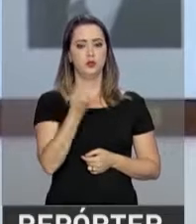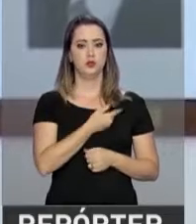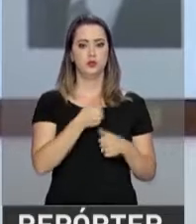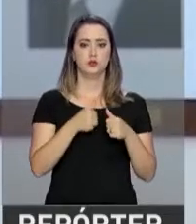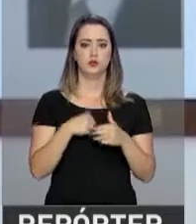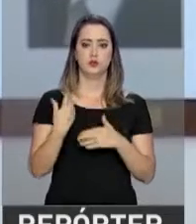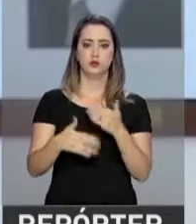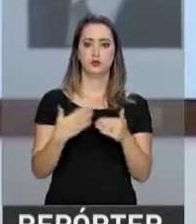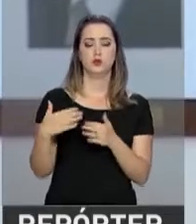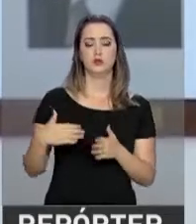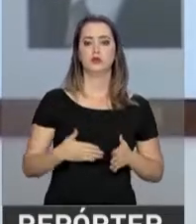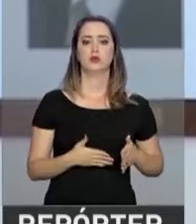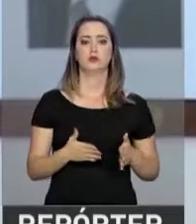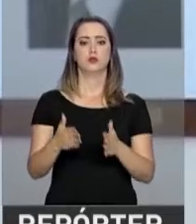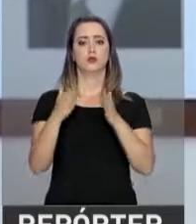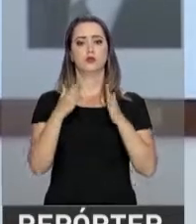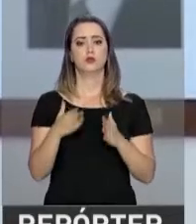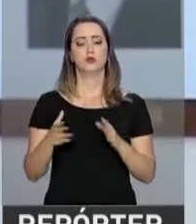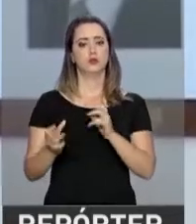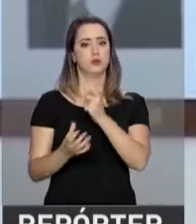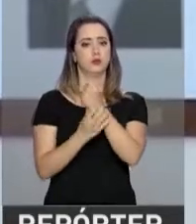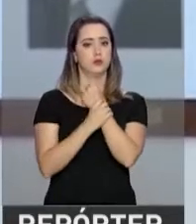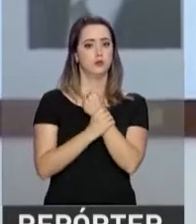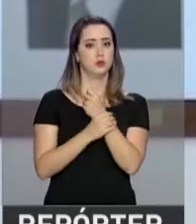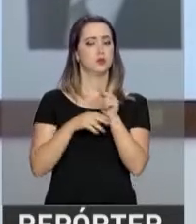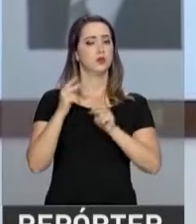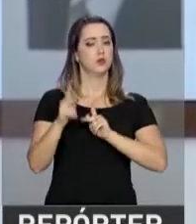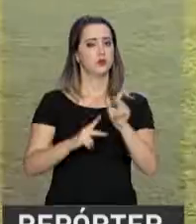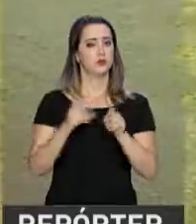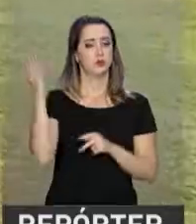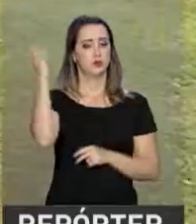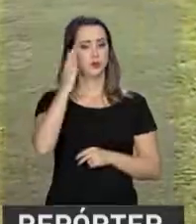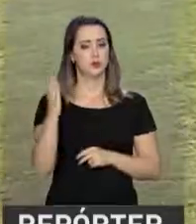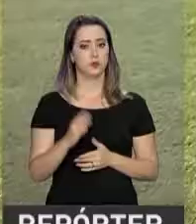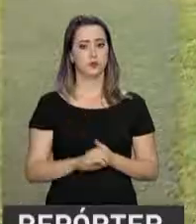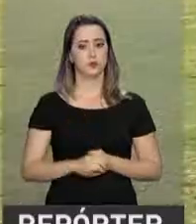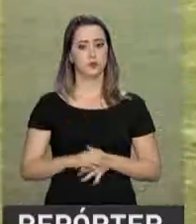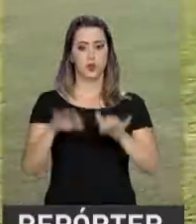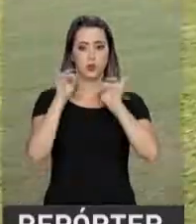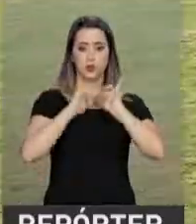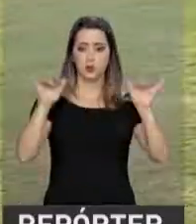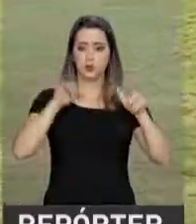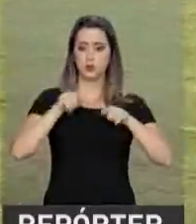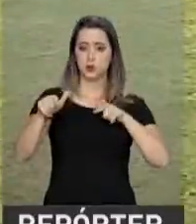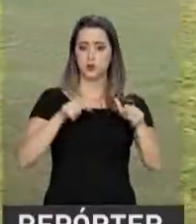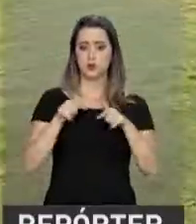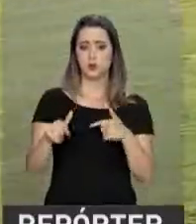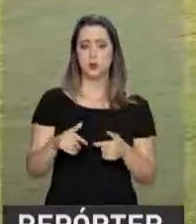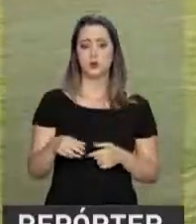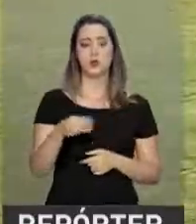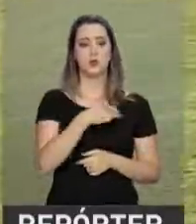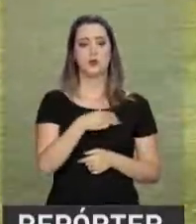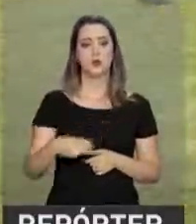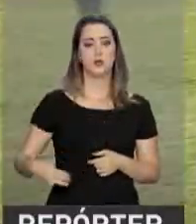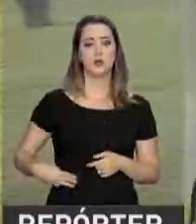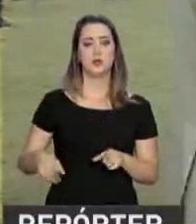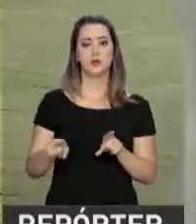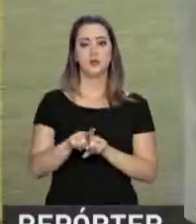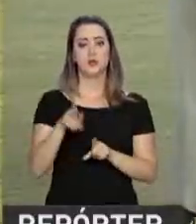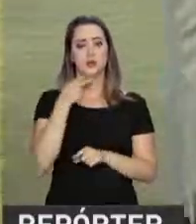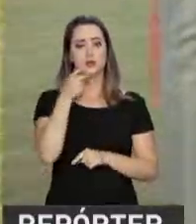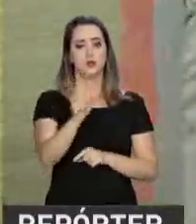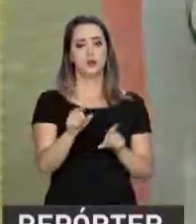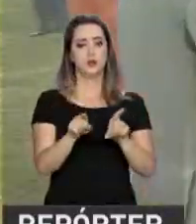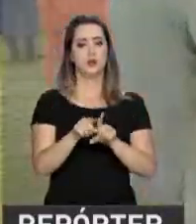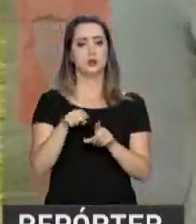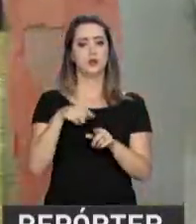dando 11 para a segurança pública no brasil o lançamento da operação o ministro dilma também disse que o